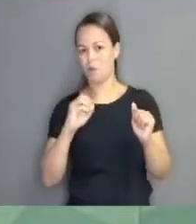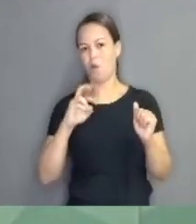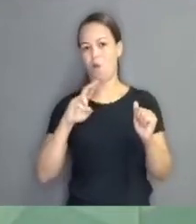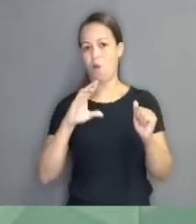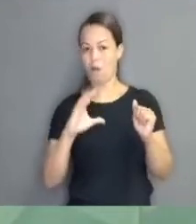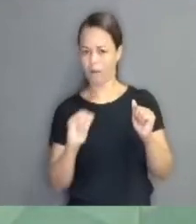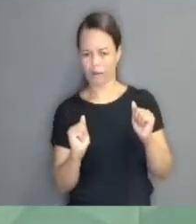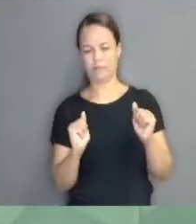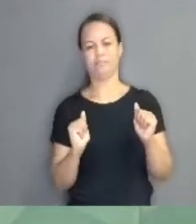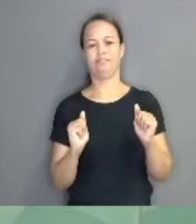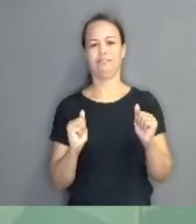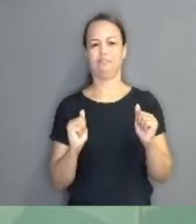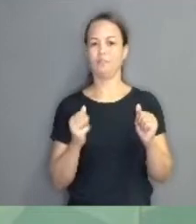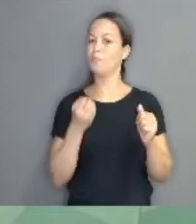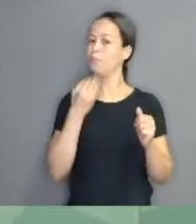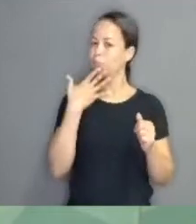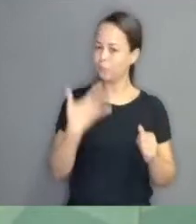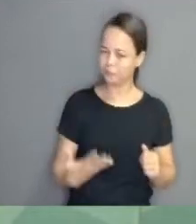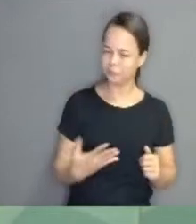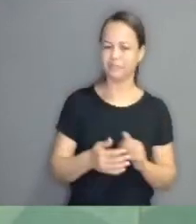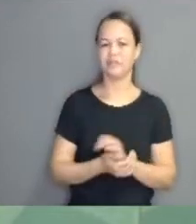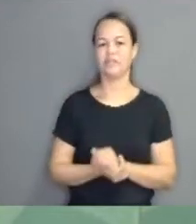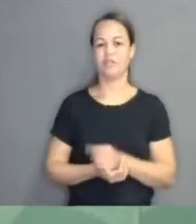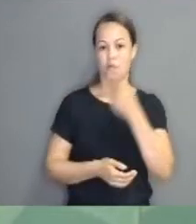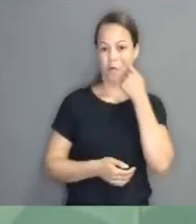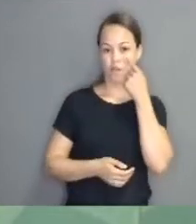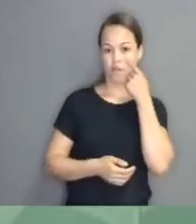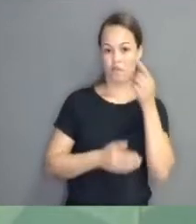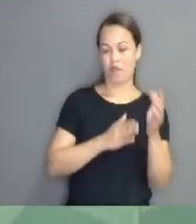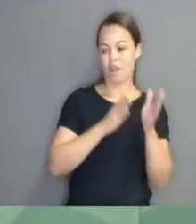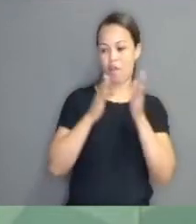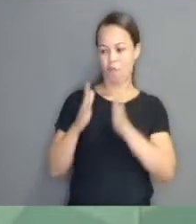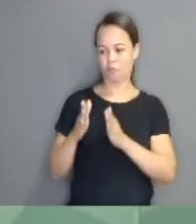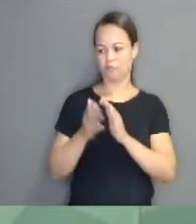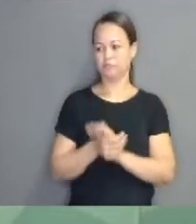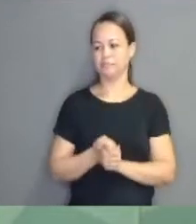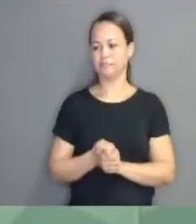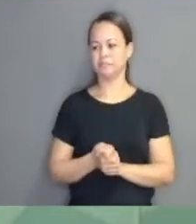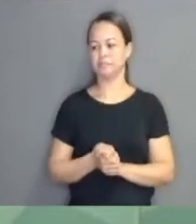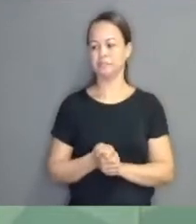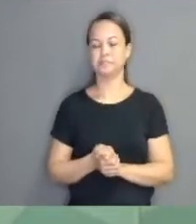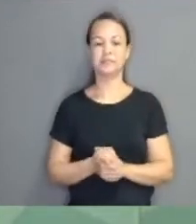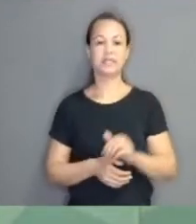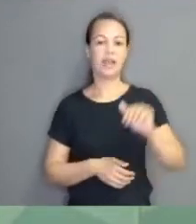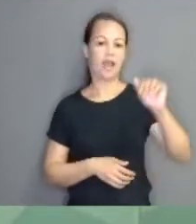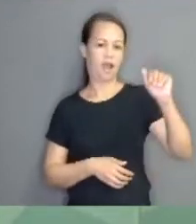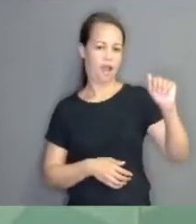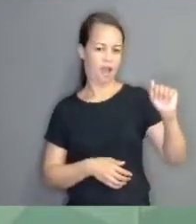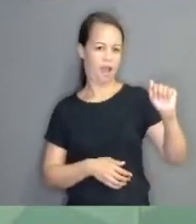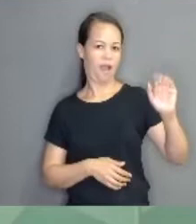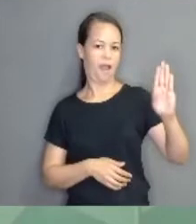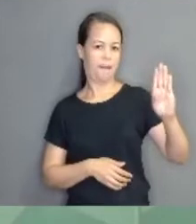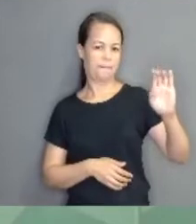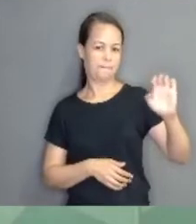bem vamos agora viu todo aqui a b